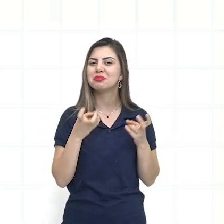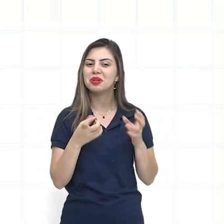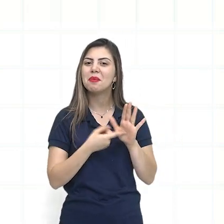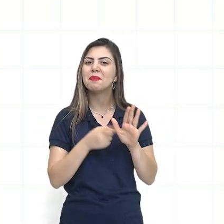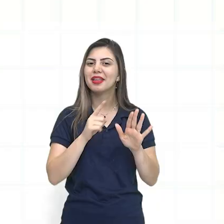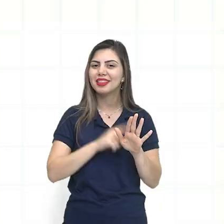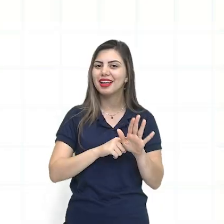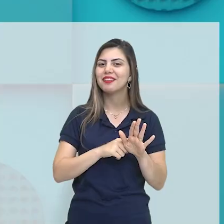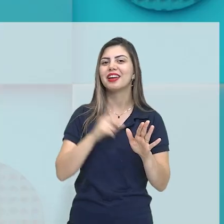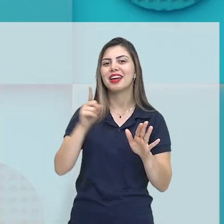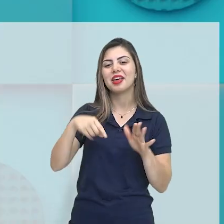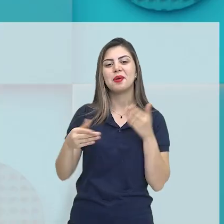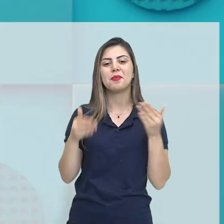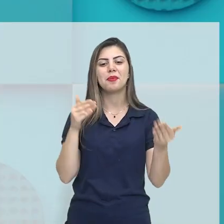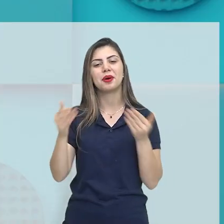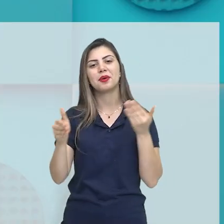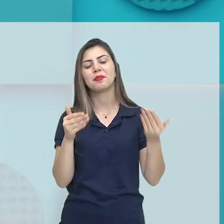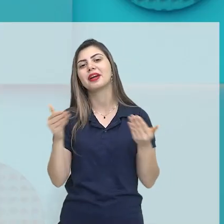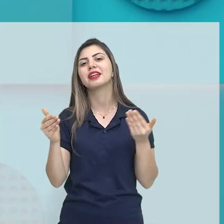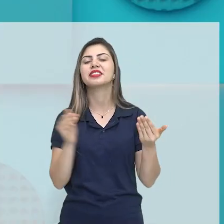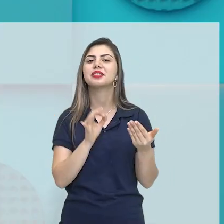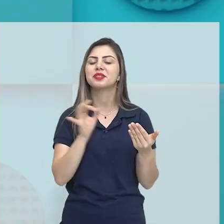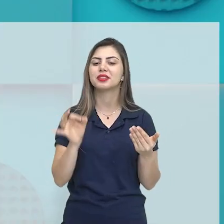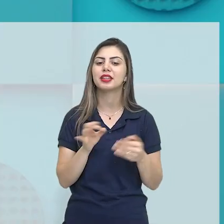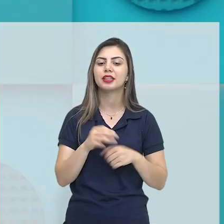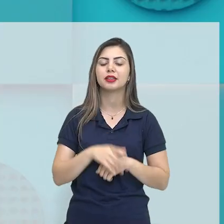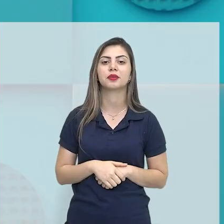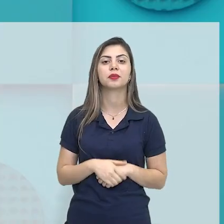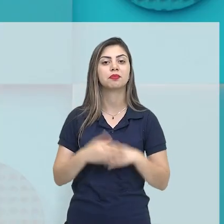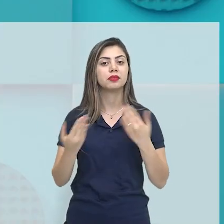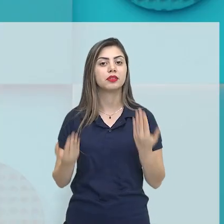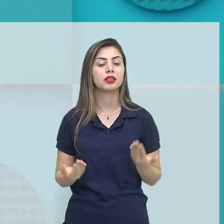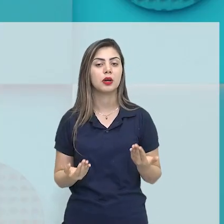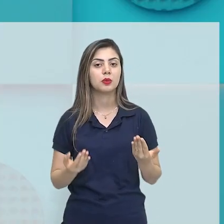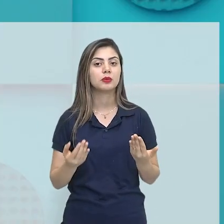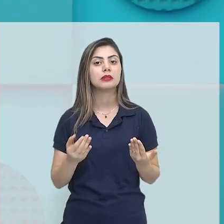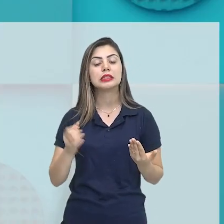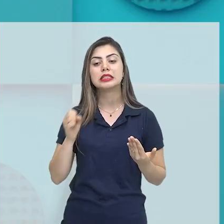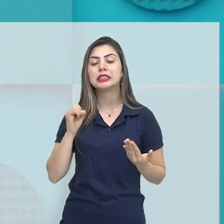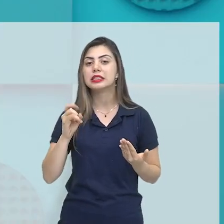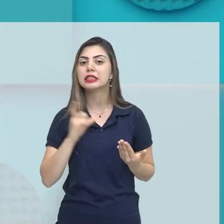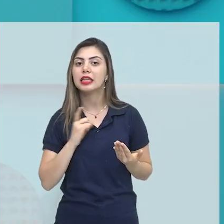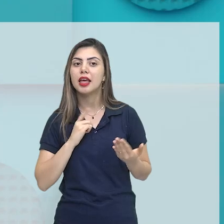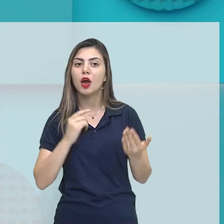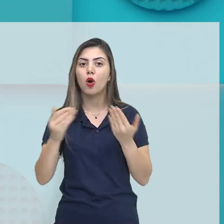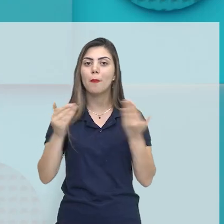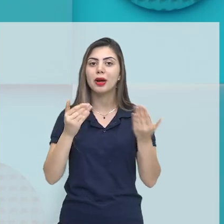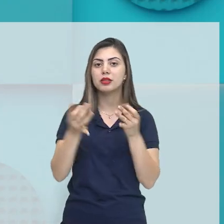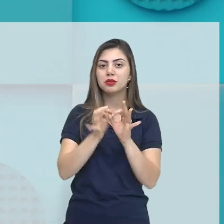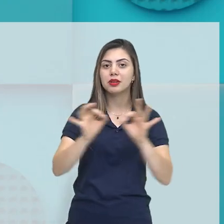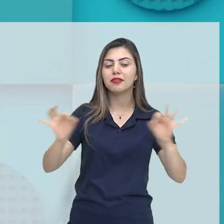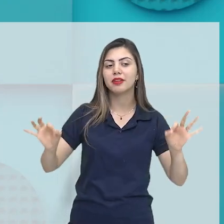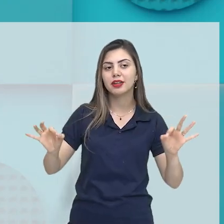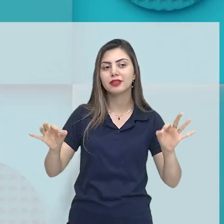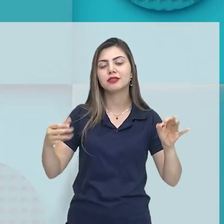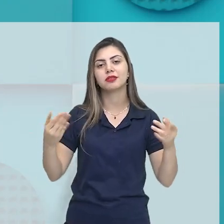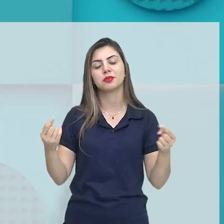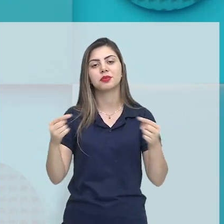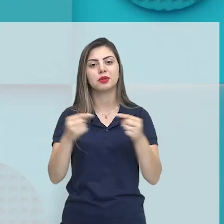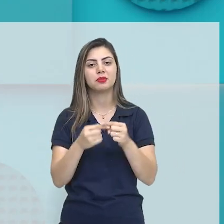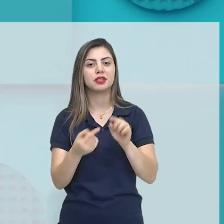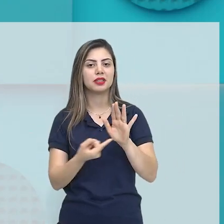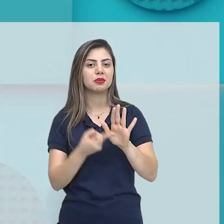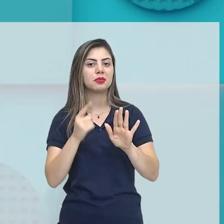dessa forma. Então, existe metáfora quando há uma comparação, e essa comparação ela